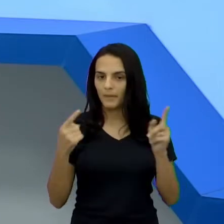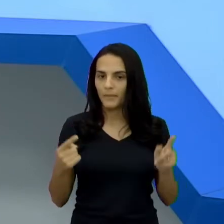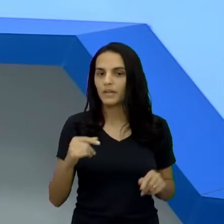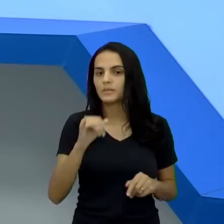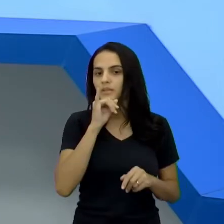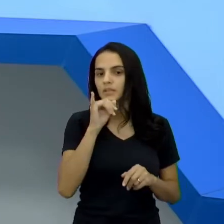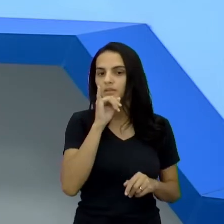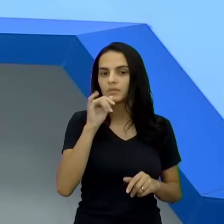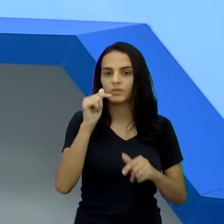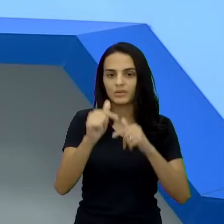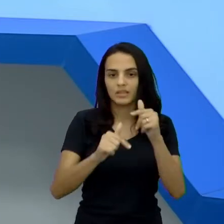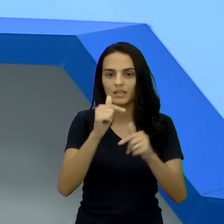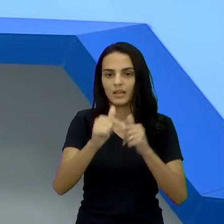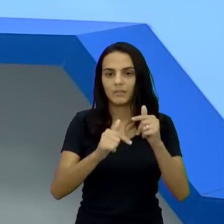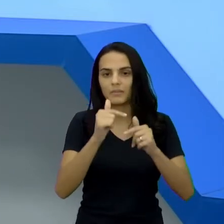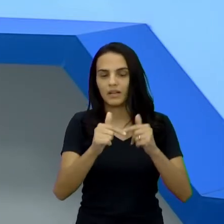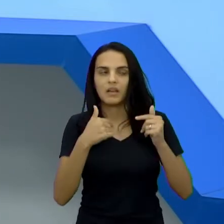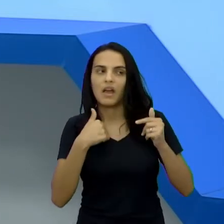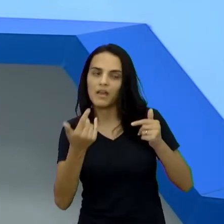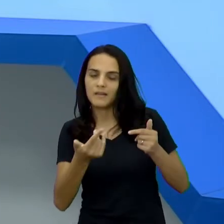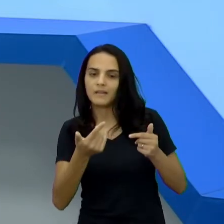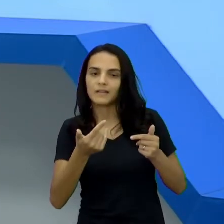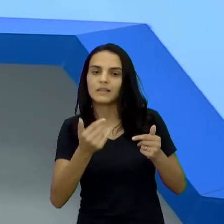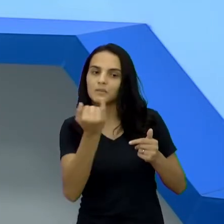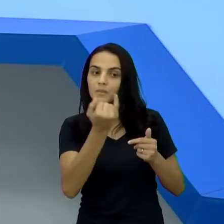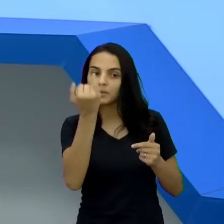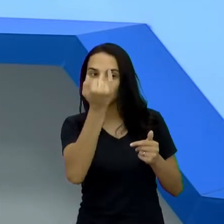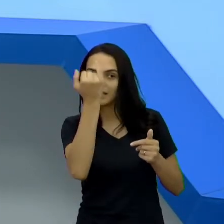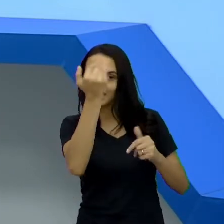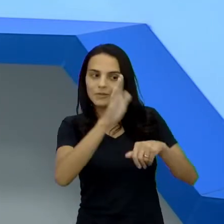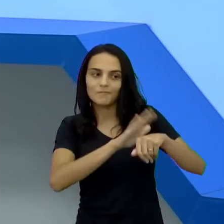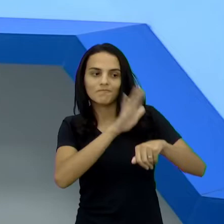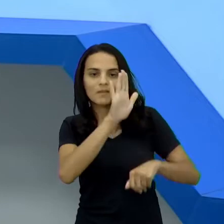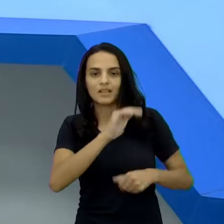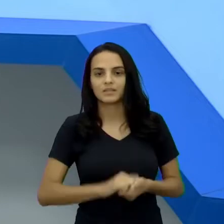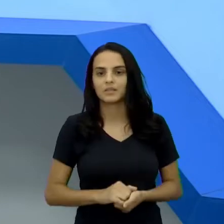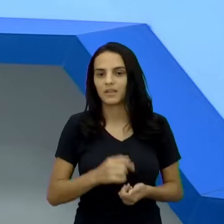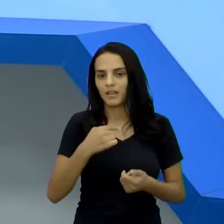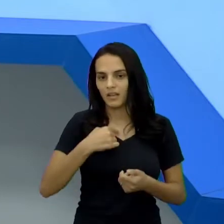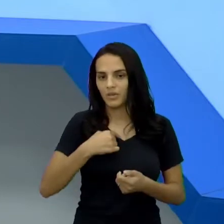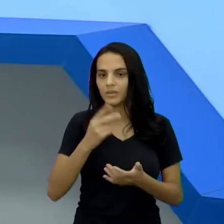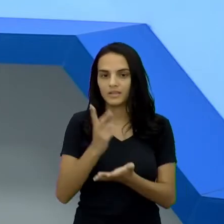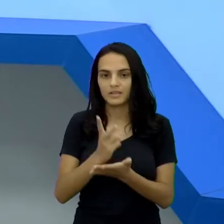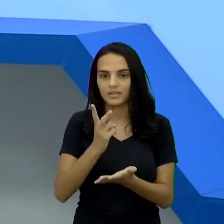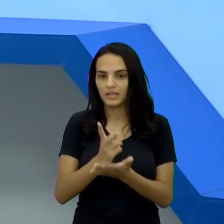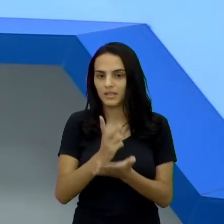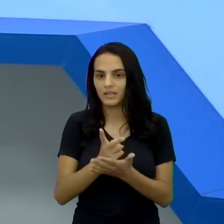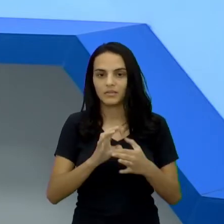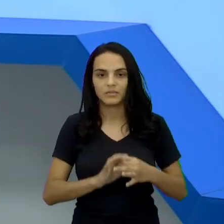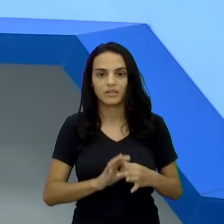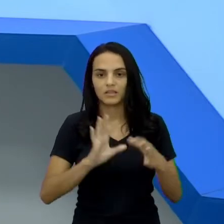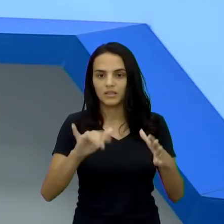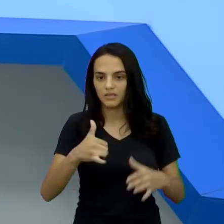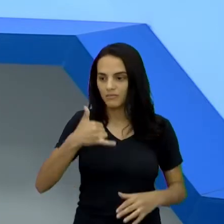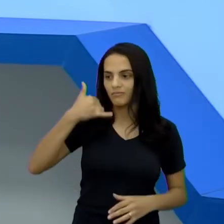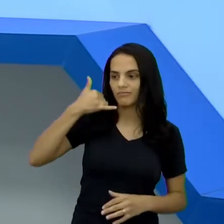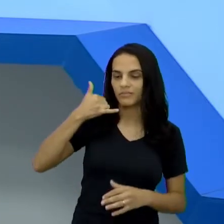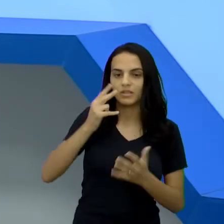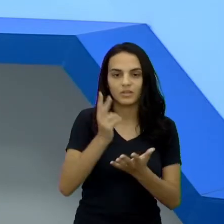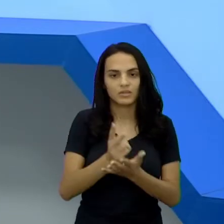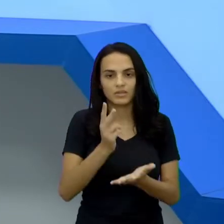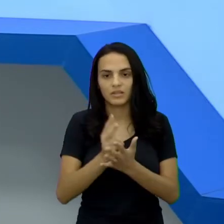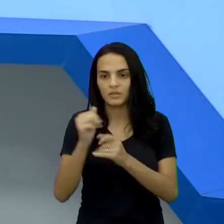muitas vezes o trabalho acima de muitas coisas na minha vida. Sim. Então, assim, eu estou sempre disponível, eu sempre atendo telefone, eu sempre